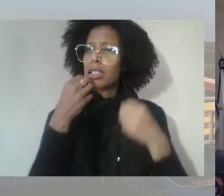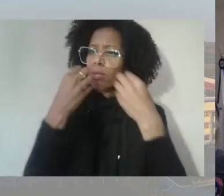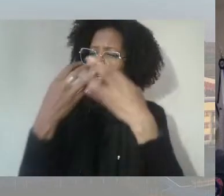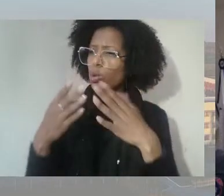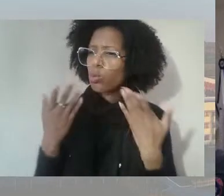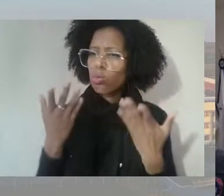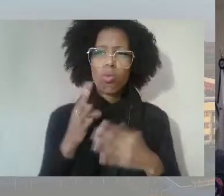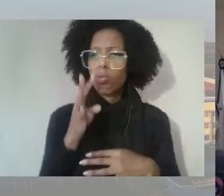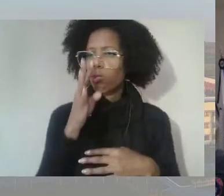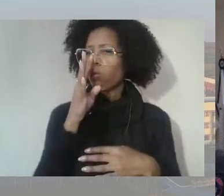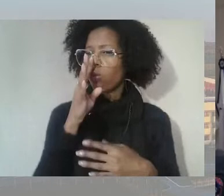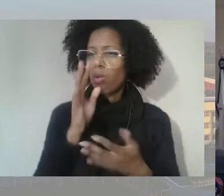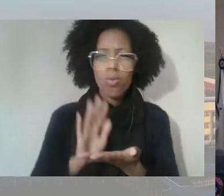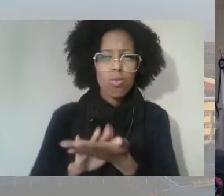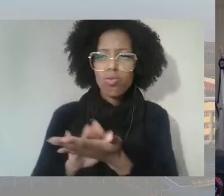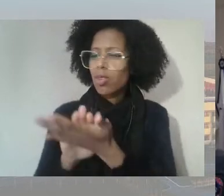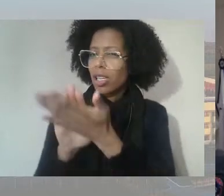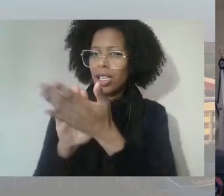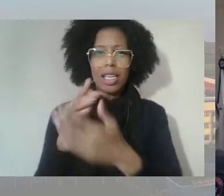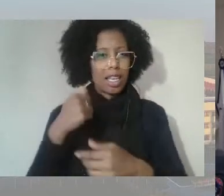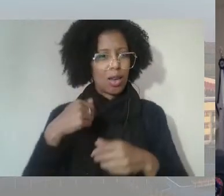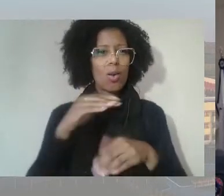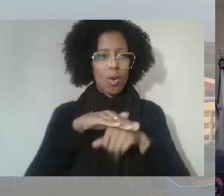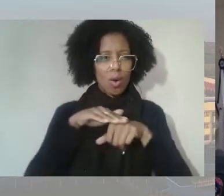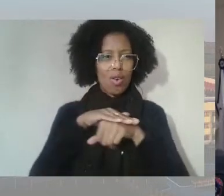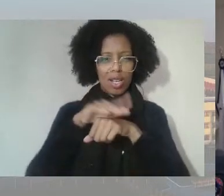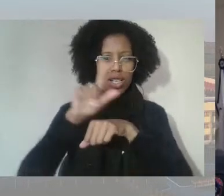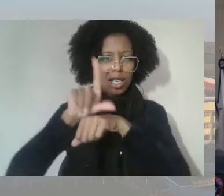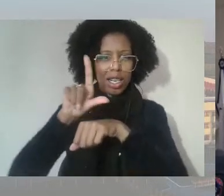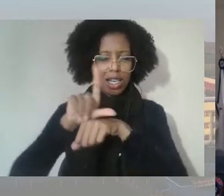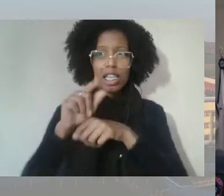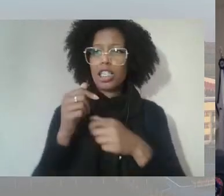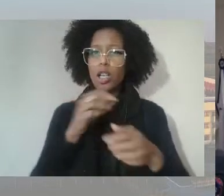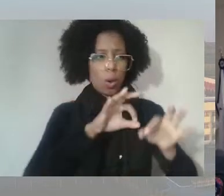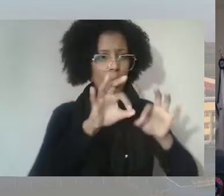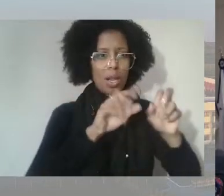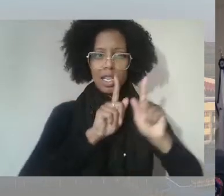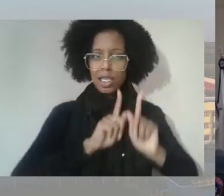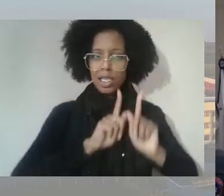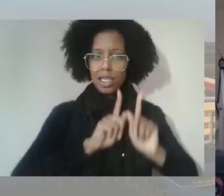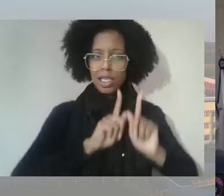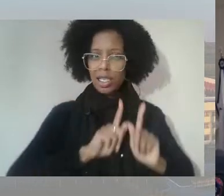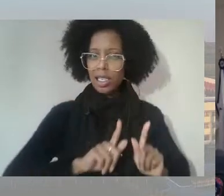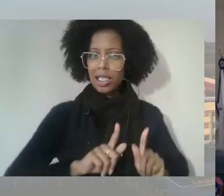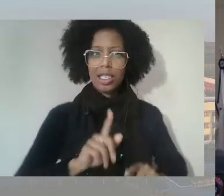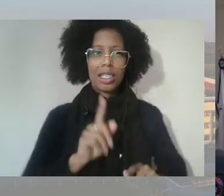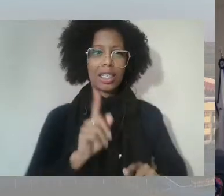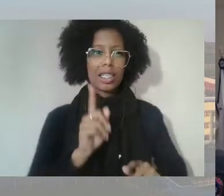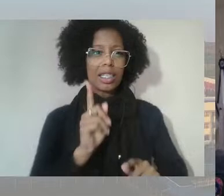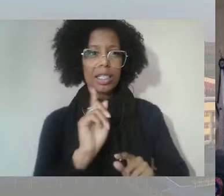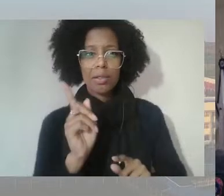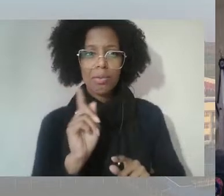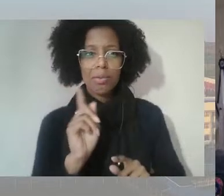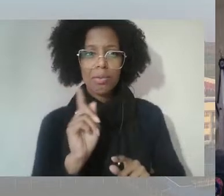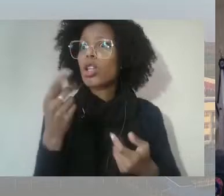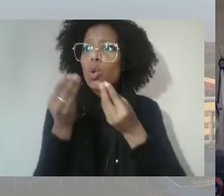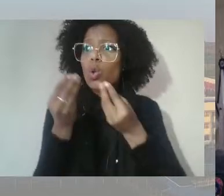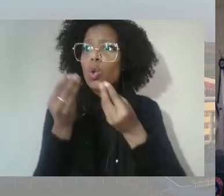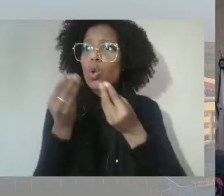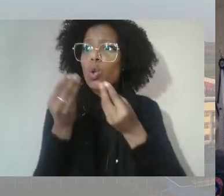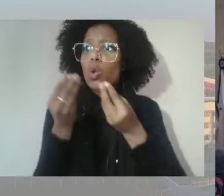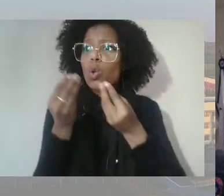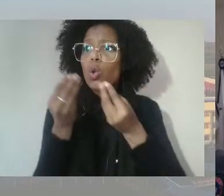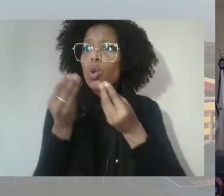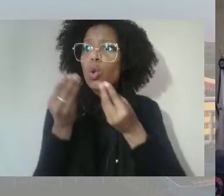enorme grandeza. Eu conversei com a senhora que livramento não tinha sido organizado pela gestão, que eu também tinha ajudado a organizar. A senhora foi grande demais, admitiu seu erro,